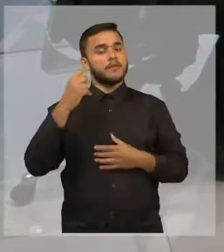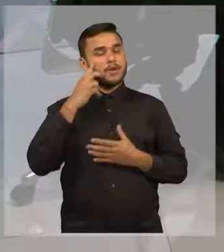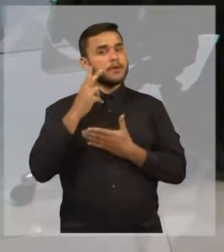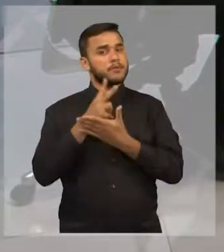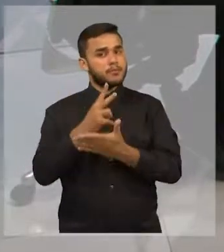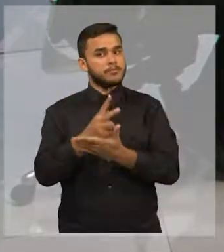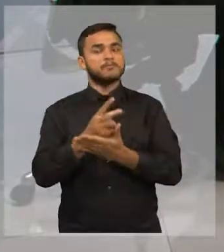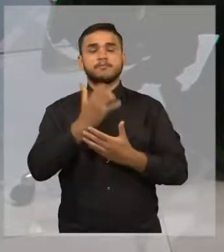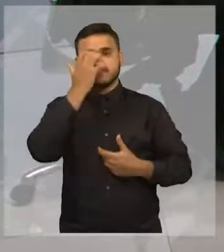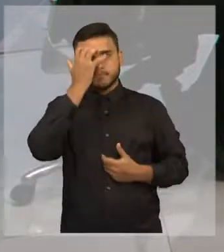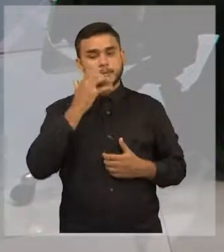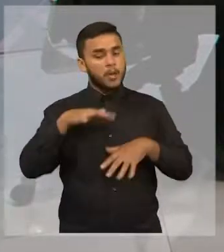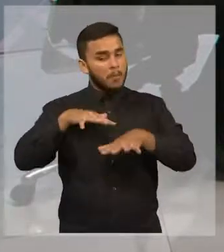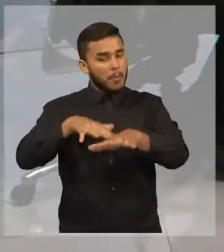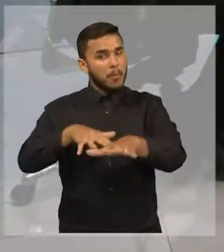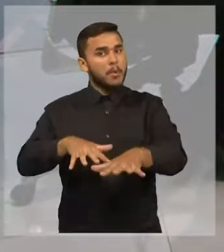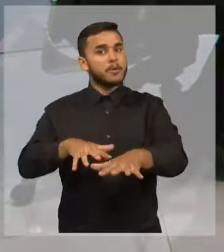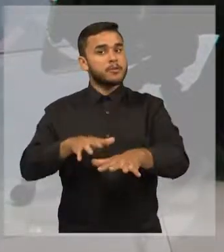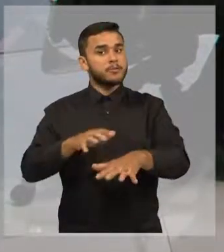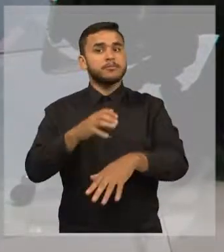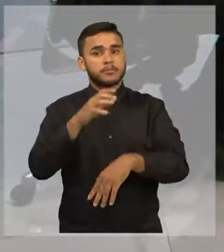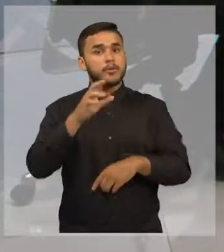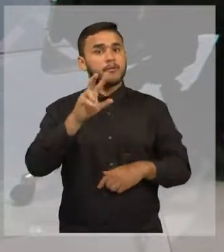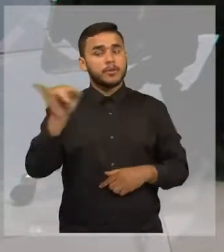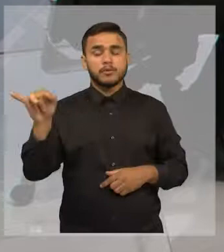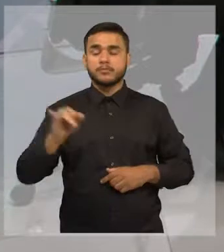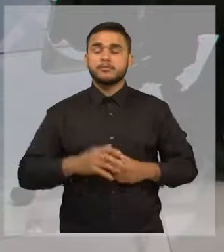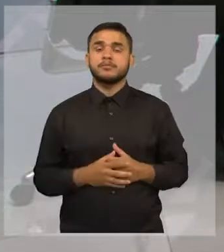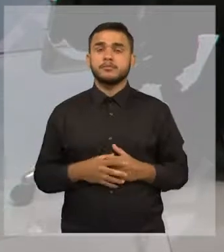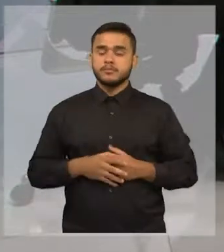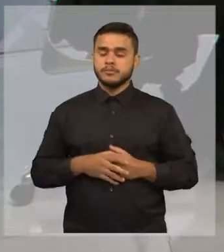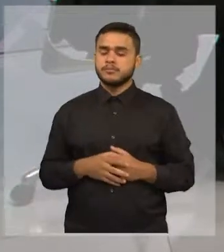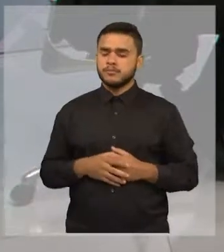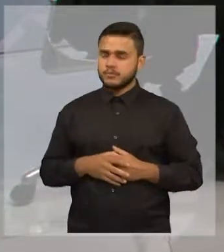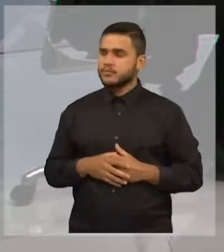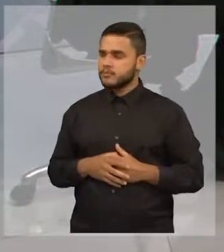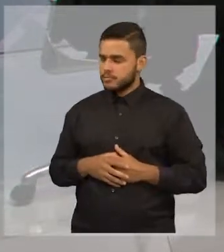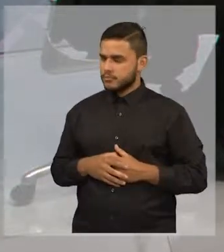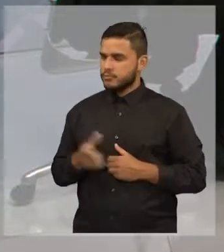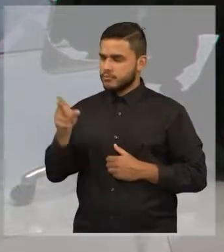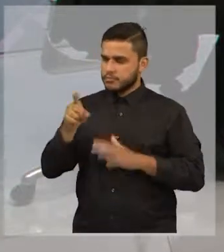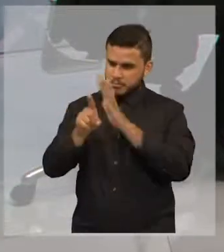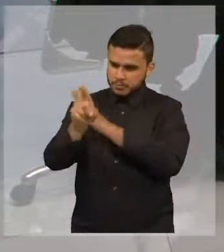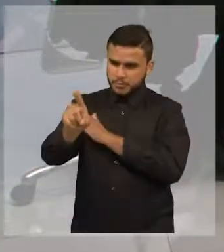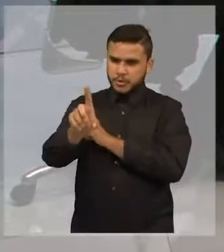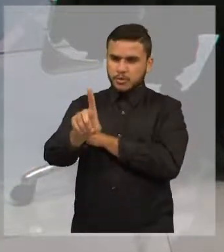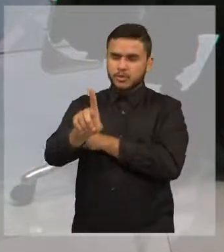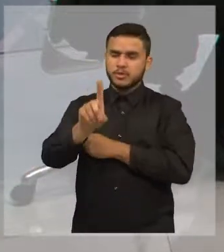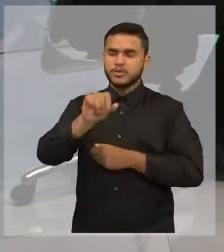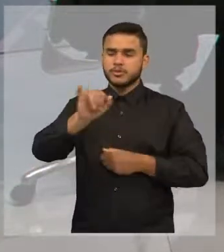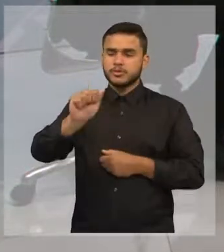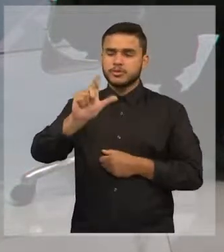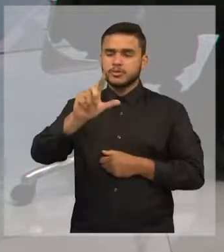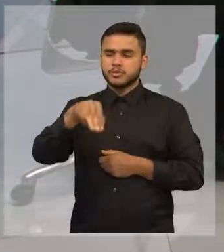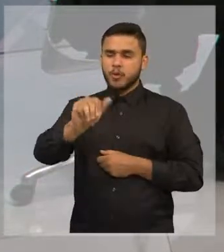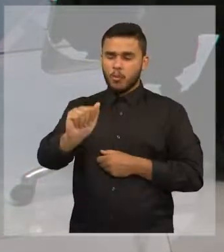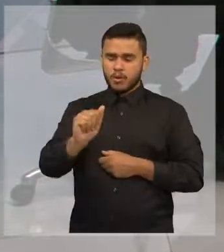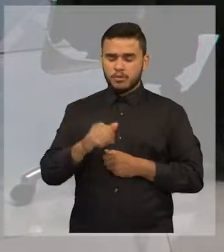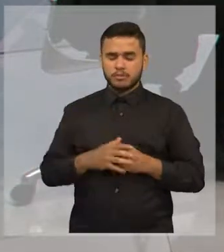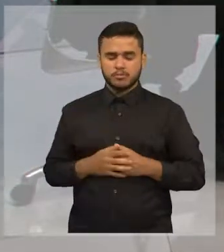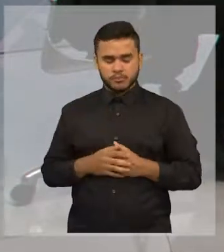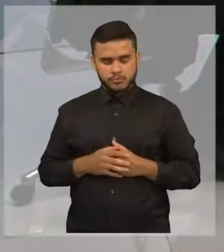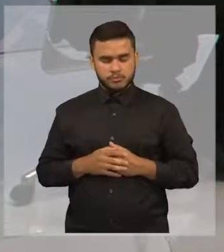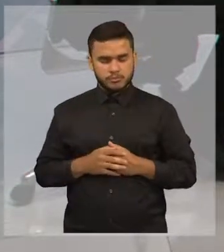sérias. Ô, Djalma, o Brasil tem um histórico de uma educação